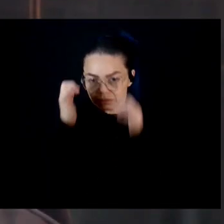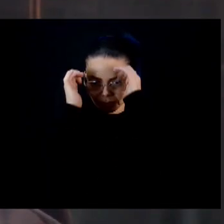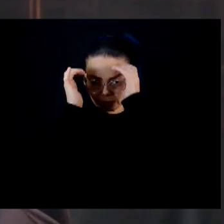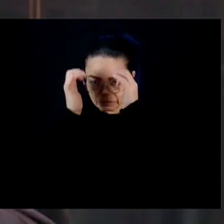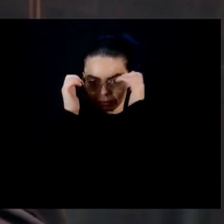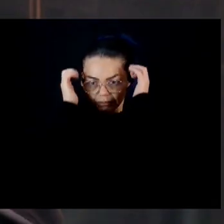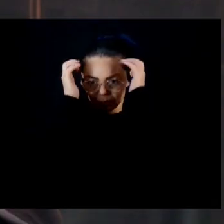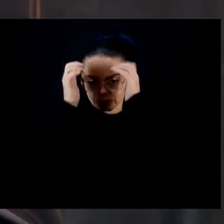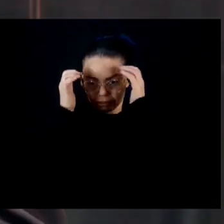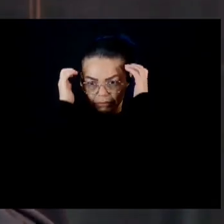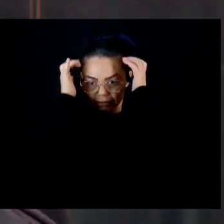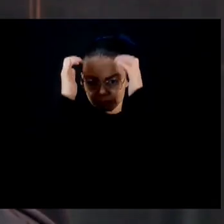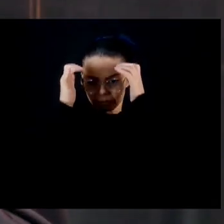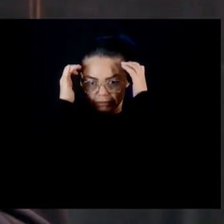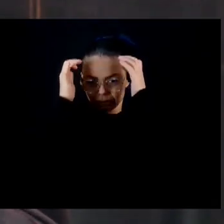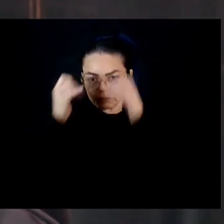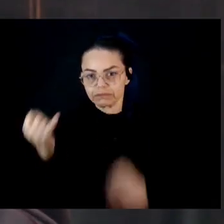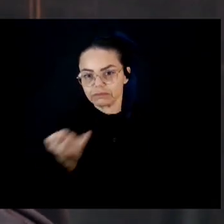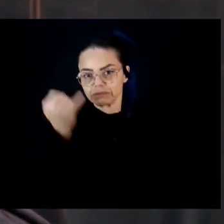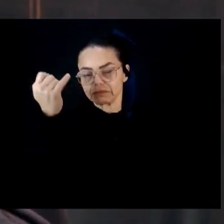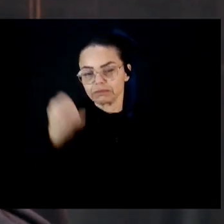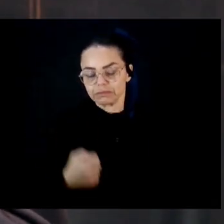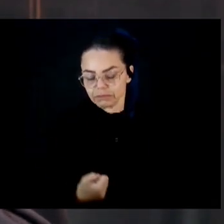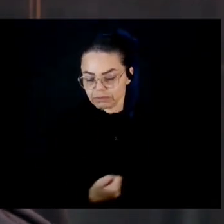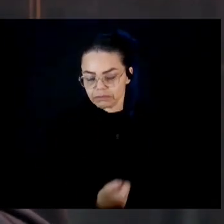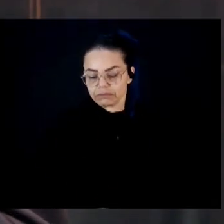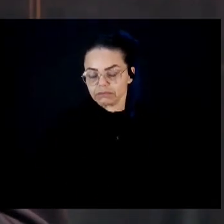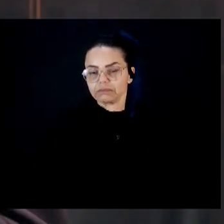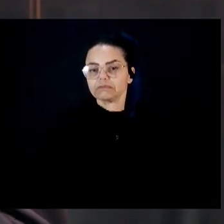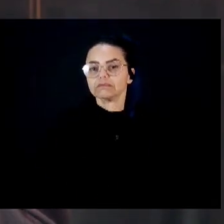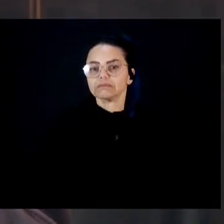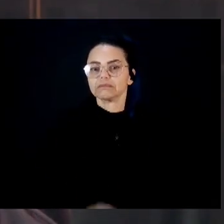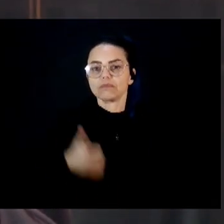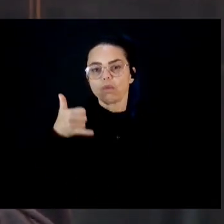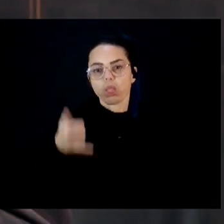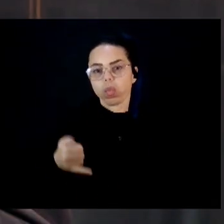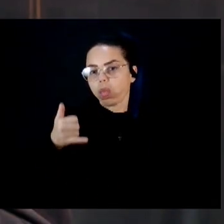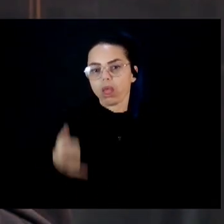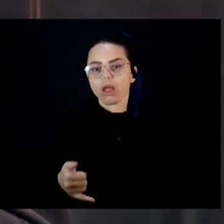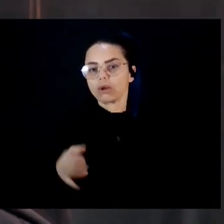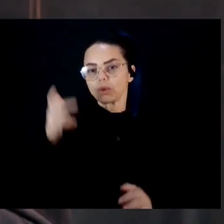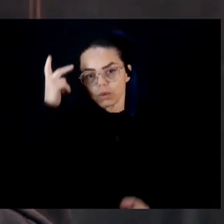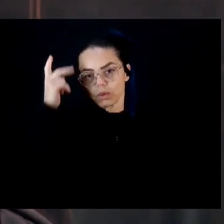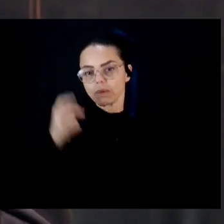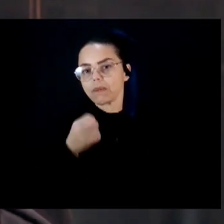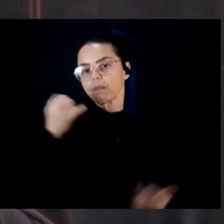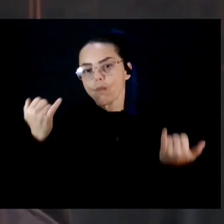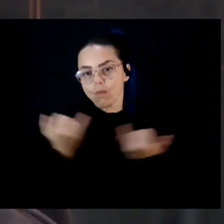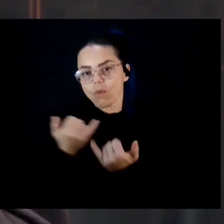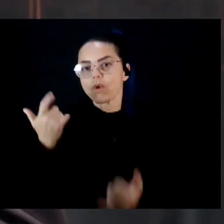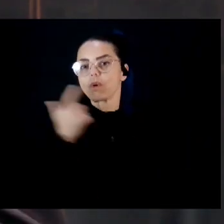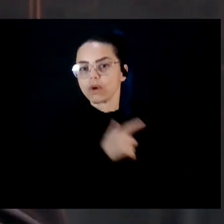falo a importância de um intestino funcionante para que a gente consiga emagrecer. Às vezes, intestino que